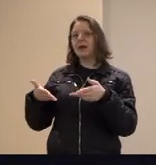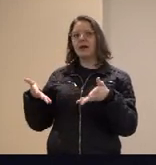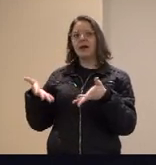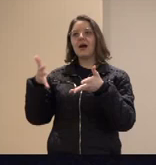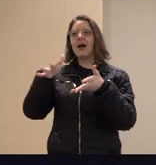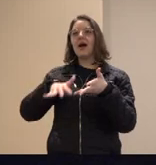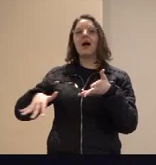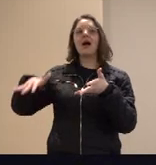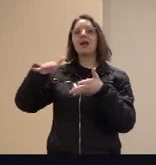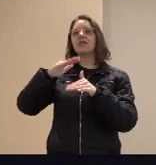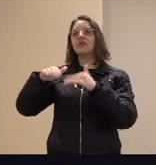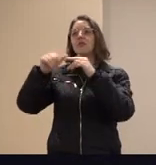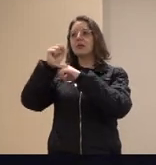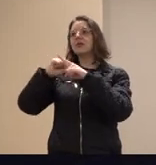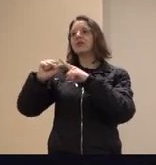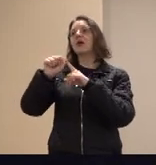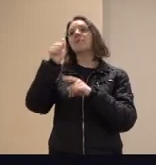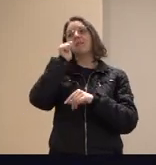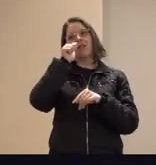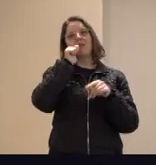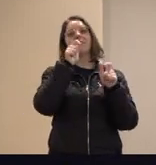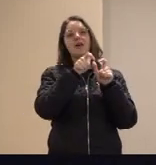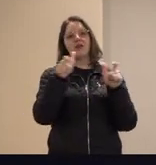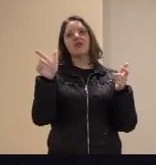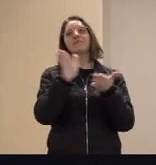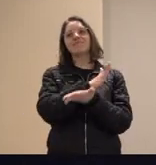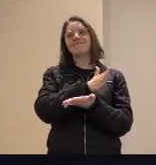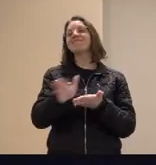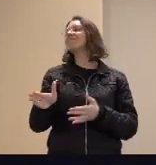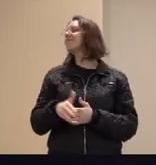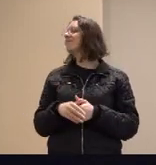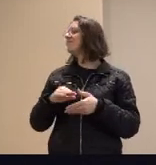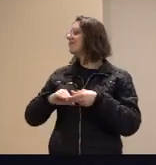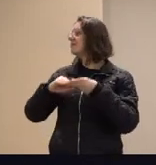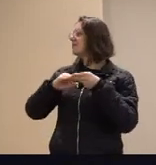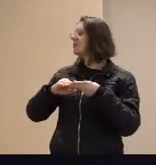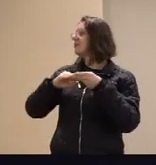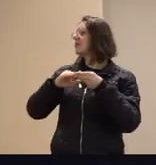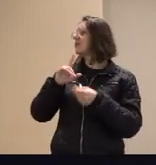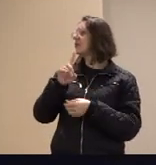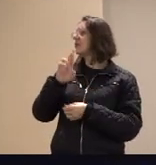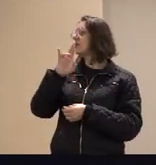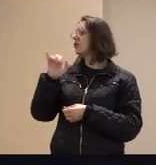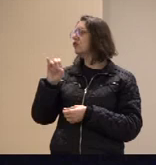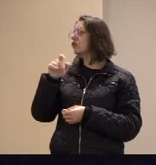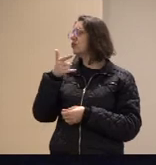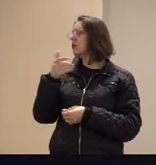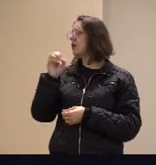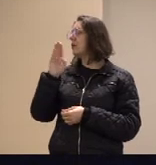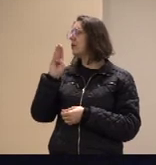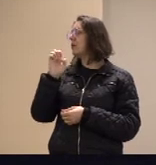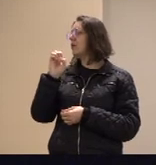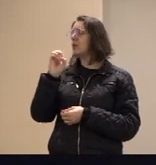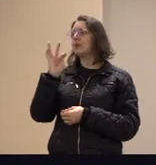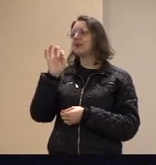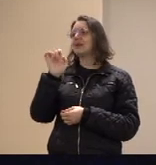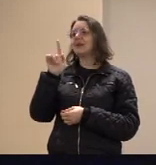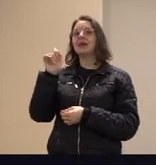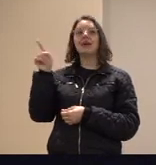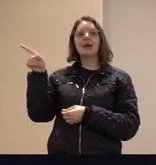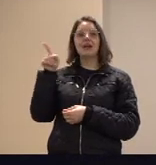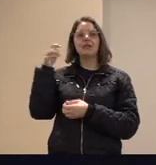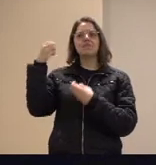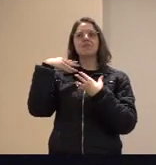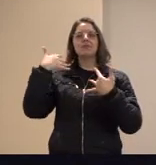social. Cumprimentar o Dr. João Botega, um grande parceiro e um grande professor. Eu sou